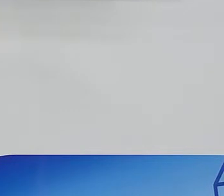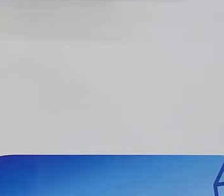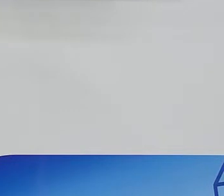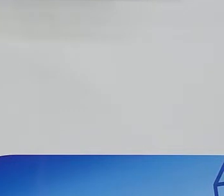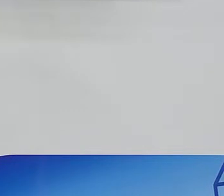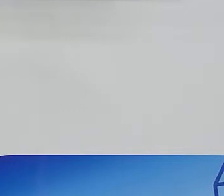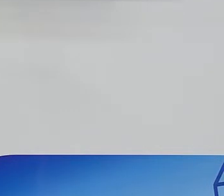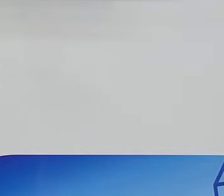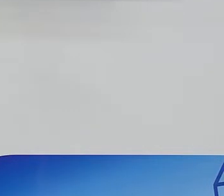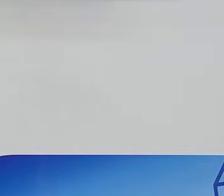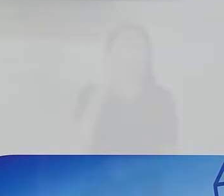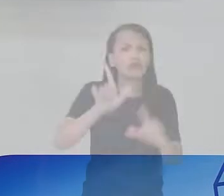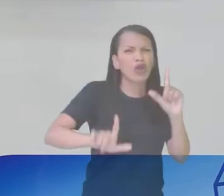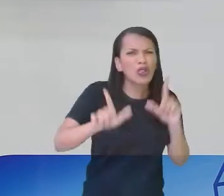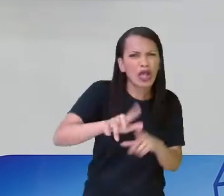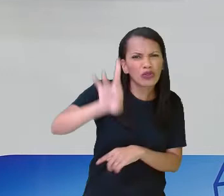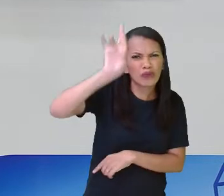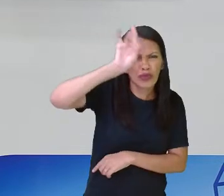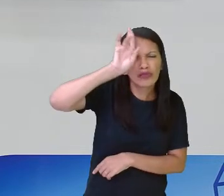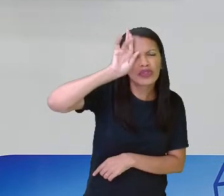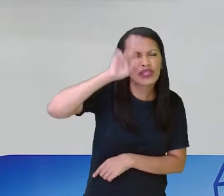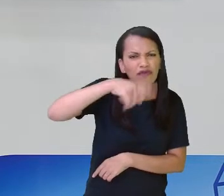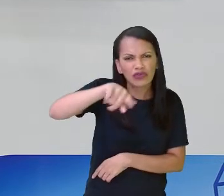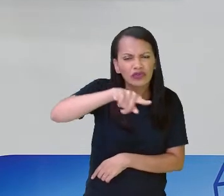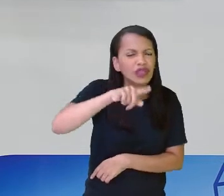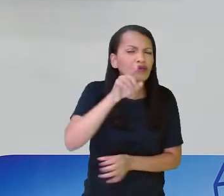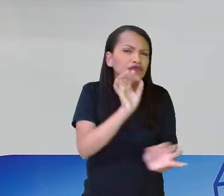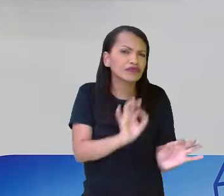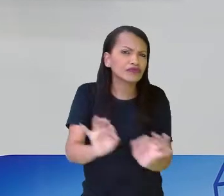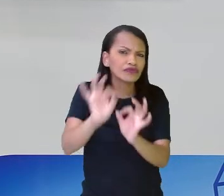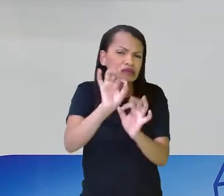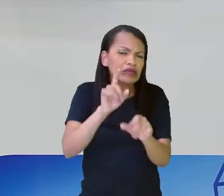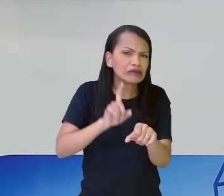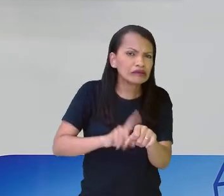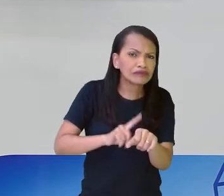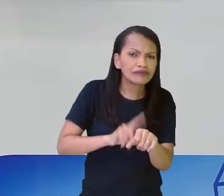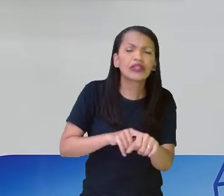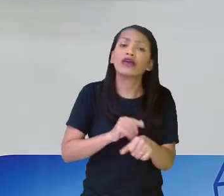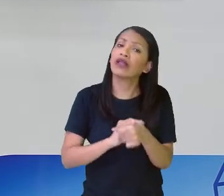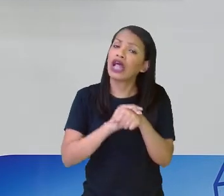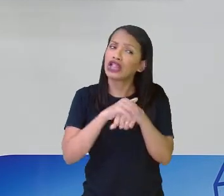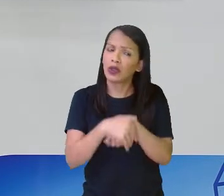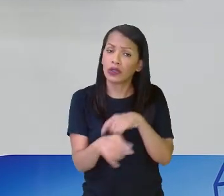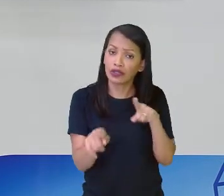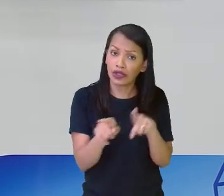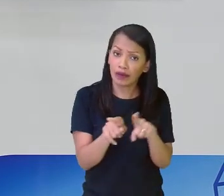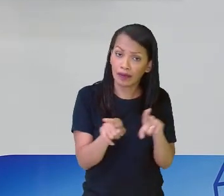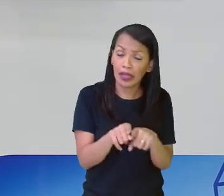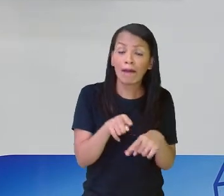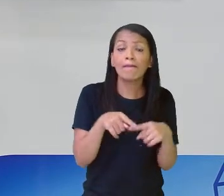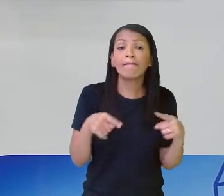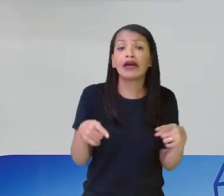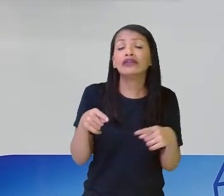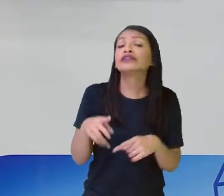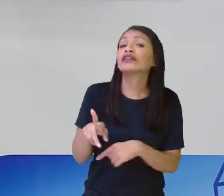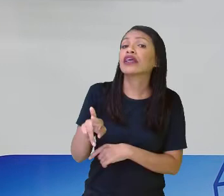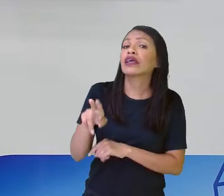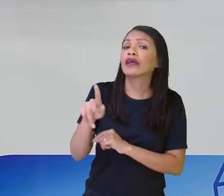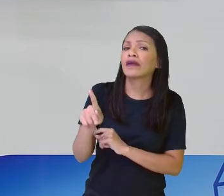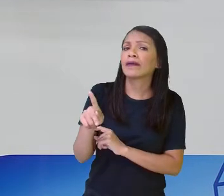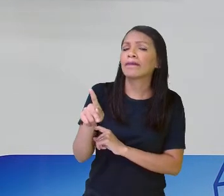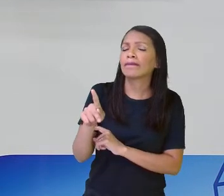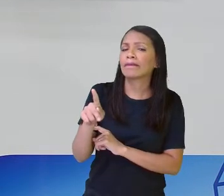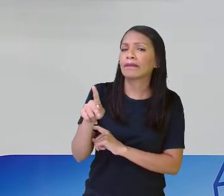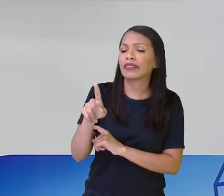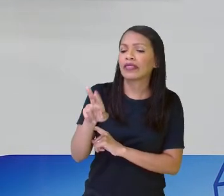Meio-Dia, por exemplo, aquele que você assiste todos os dias, de meio-dia, de 13h, ou à noite. Mas uma reportagem sobre isso,